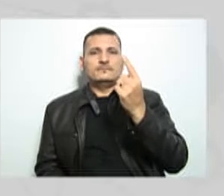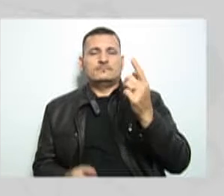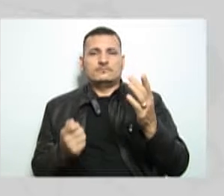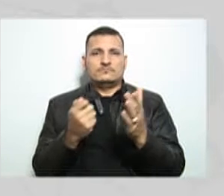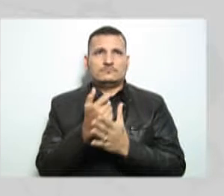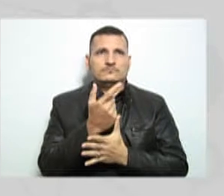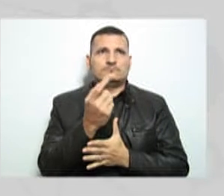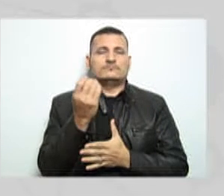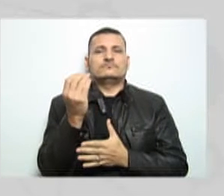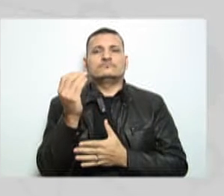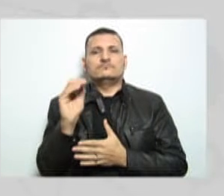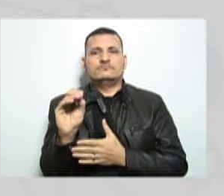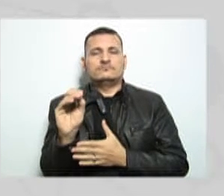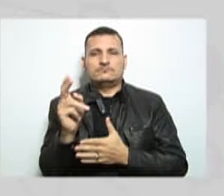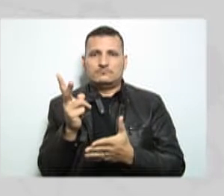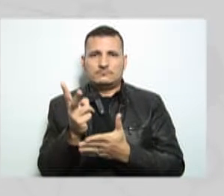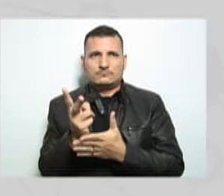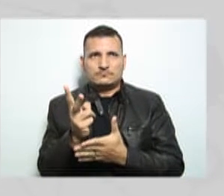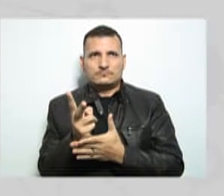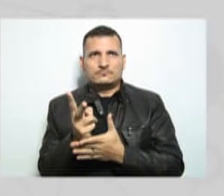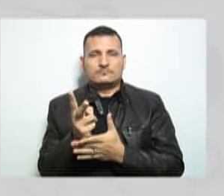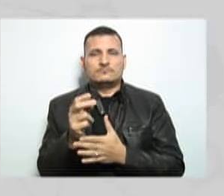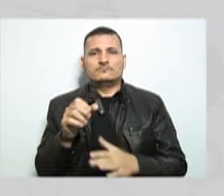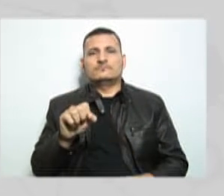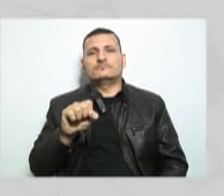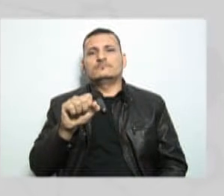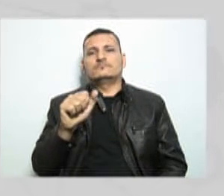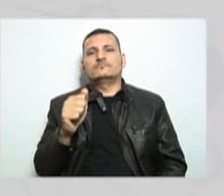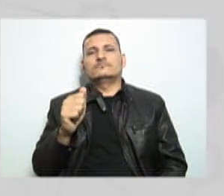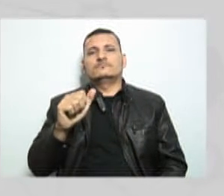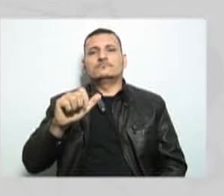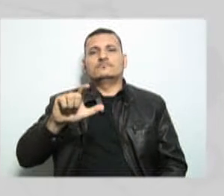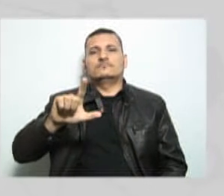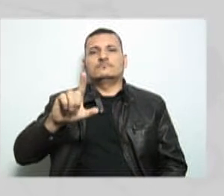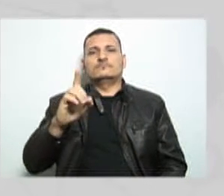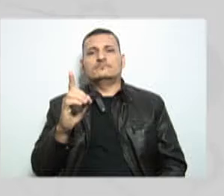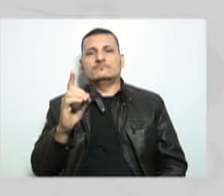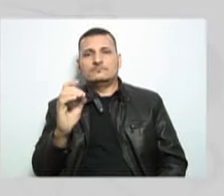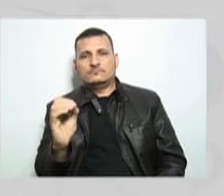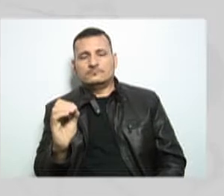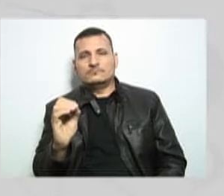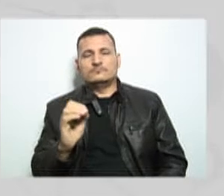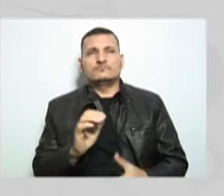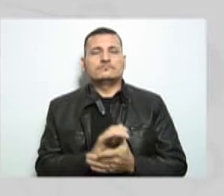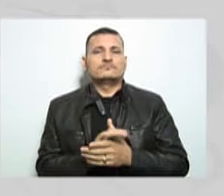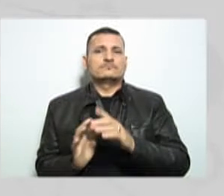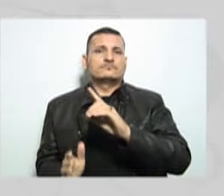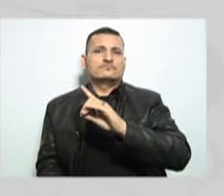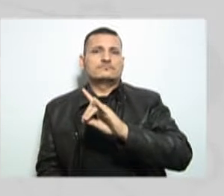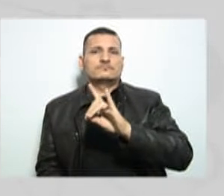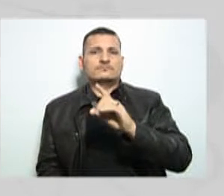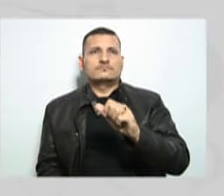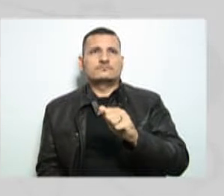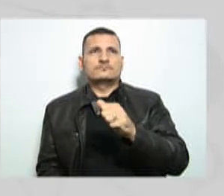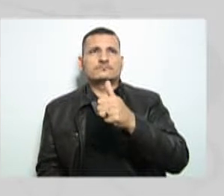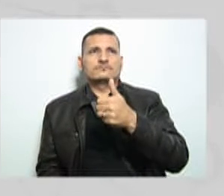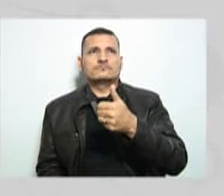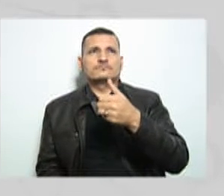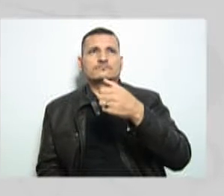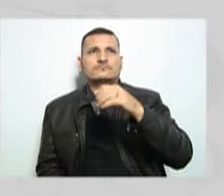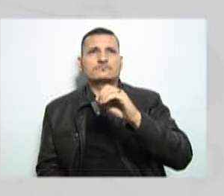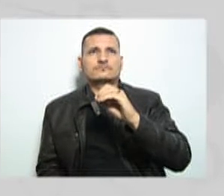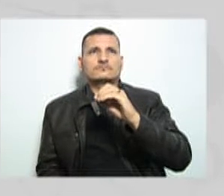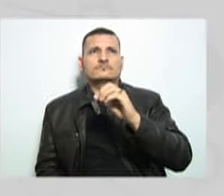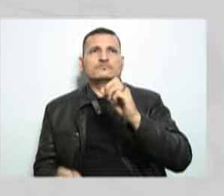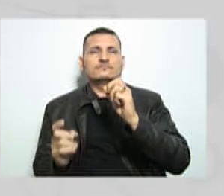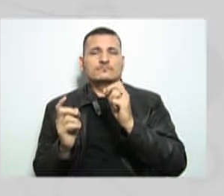fizemos, o saldo continua o mesmo. Eu simplesmente vou fazer só o saldo. No dia 10, eu tive uma venda. Como eu